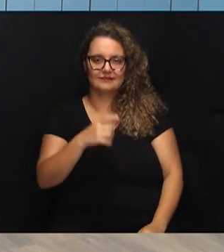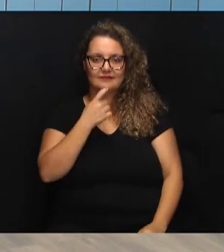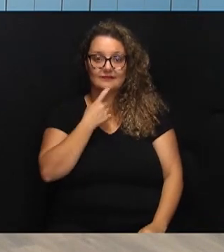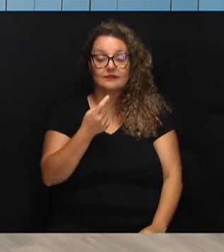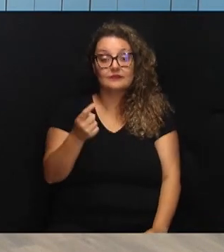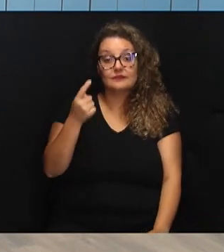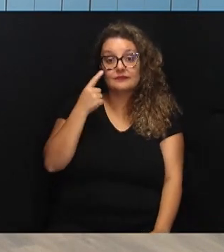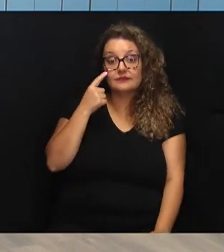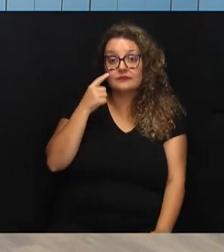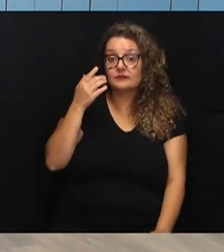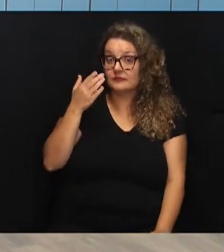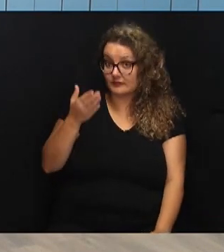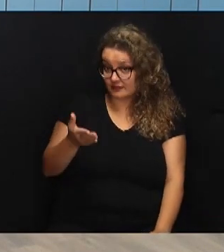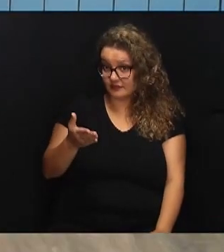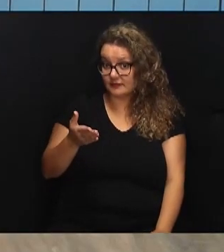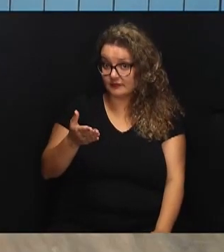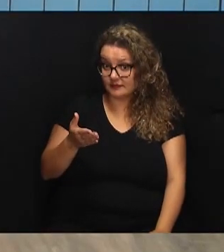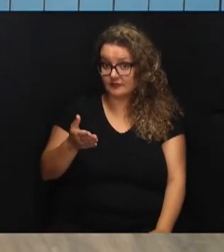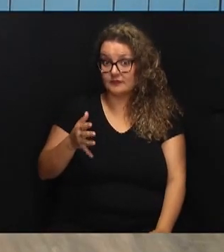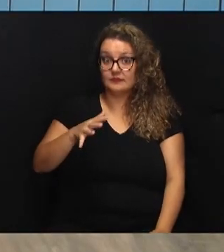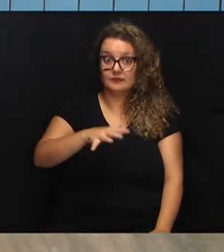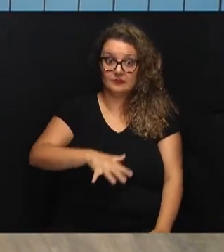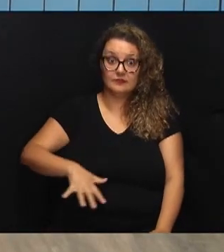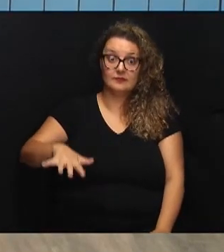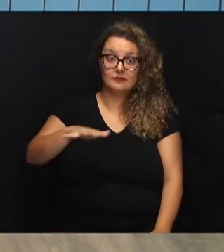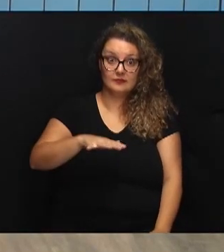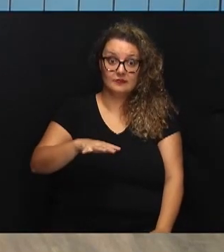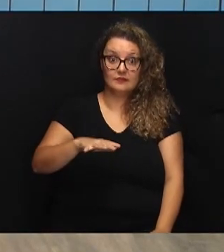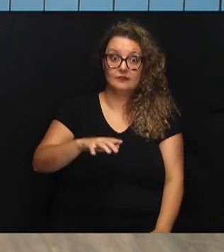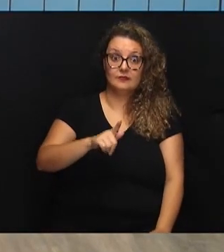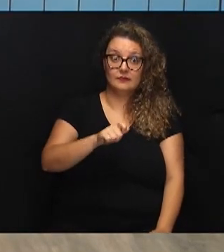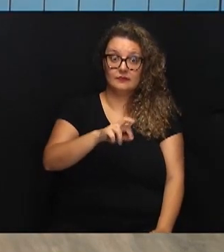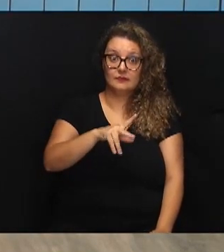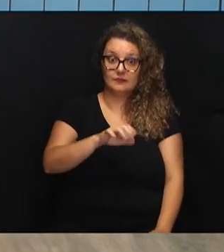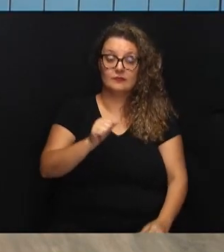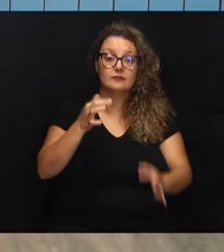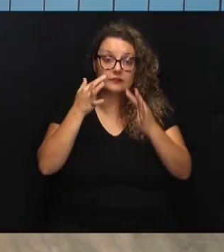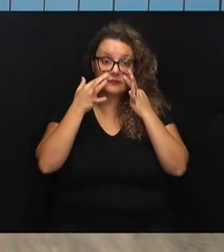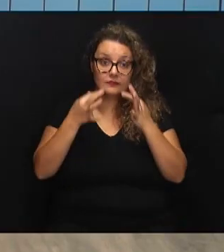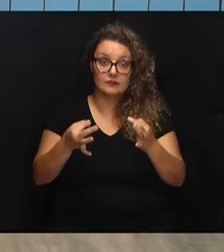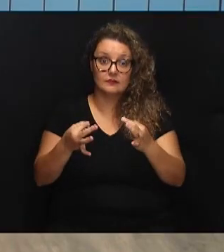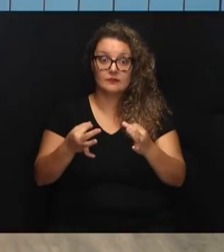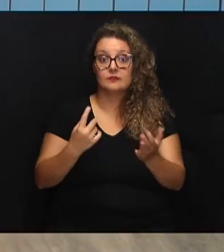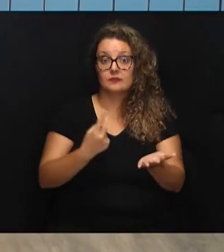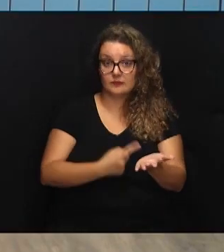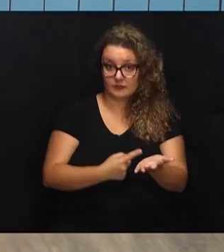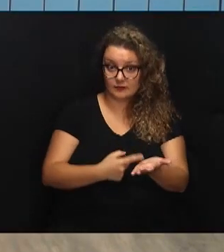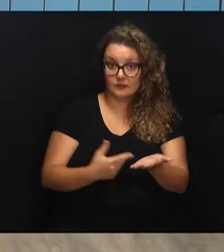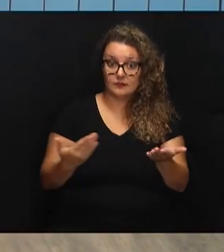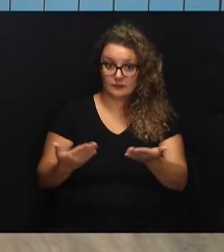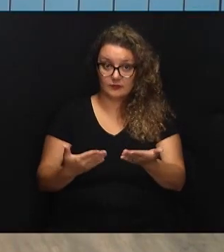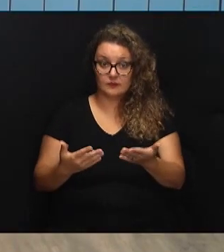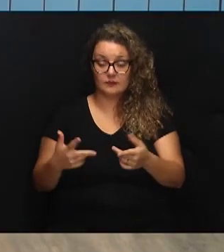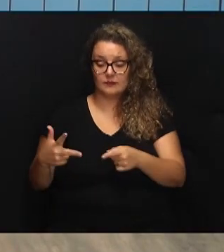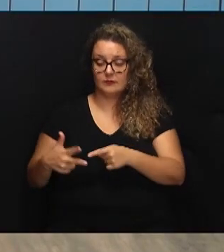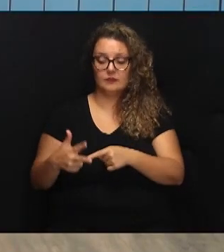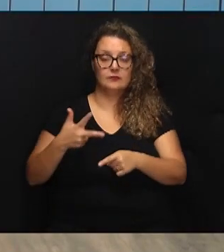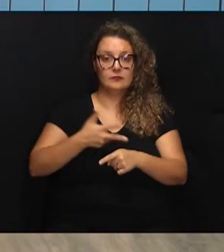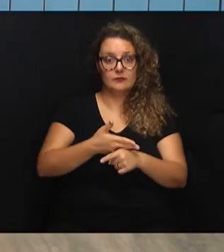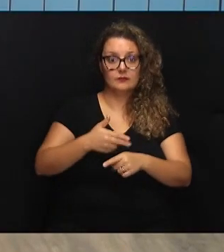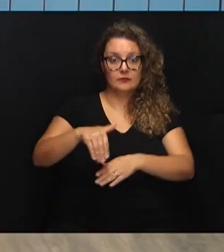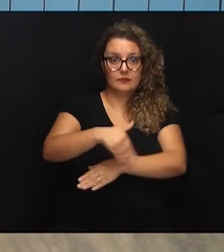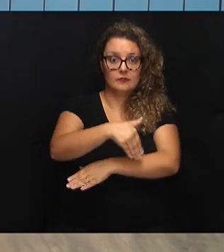olha só, para você que é aí da região do Jardim Garcia, atenção. Estava marcado para hoje uma interdição na rua